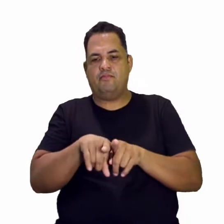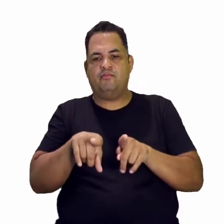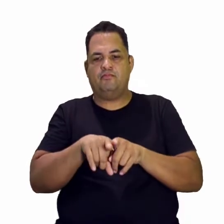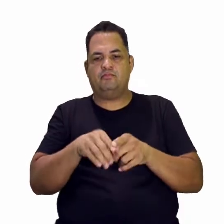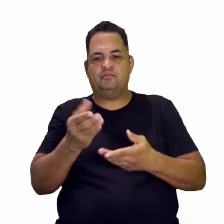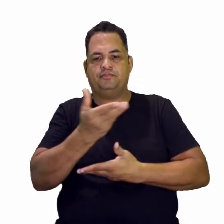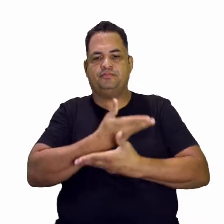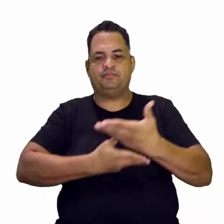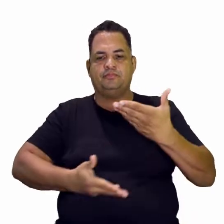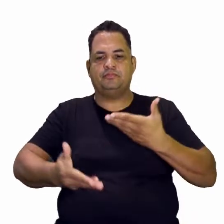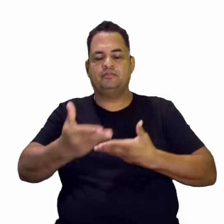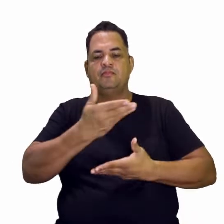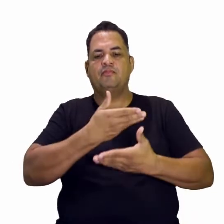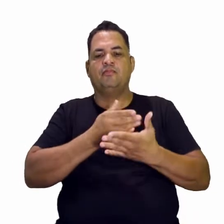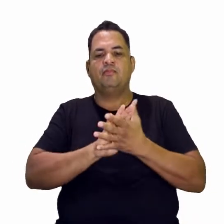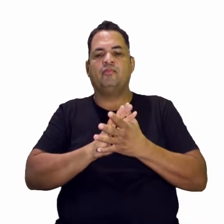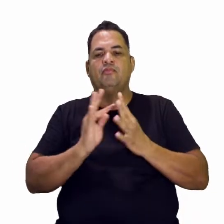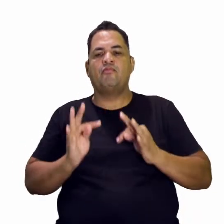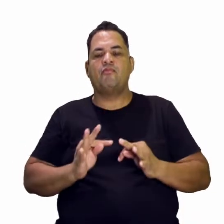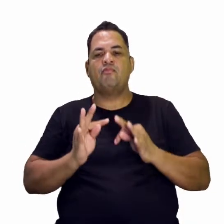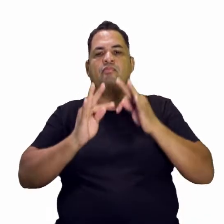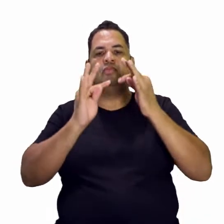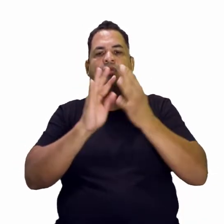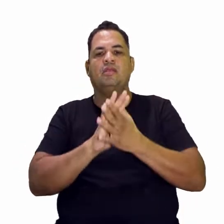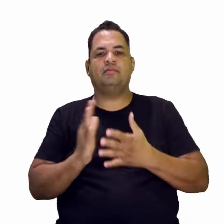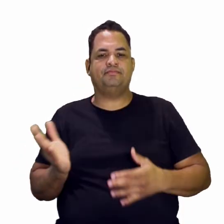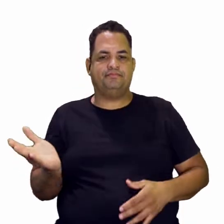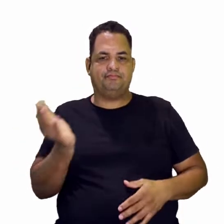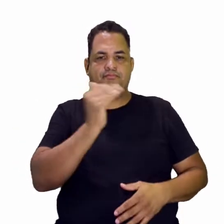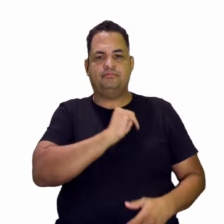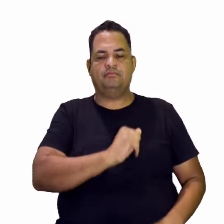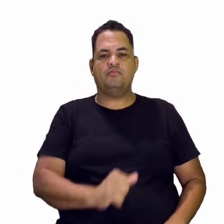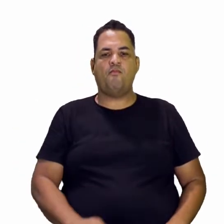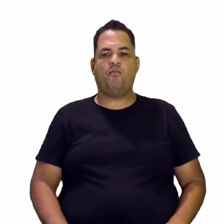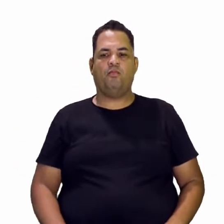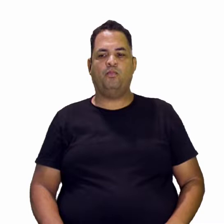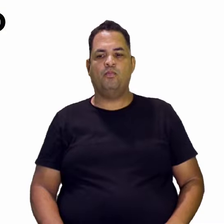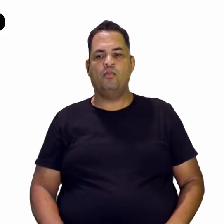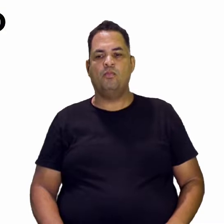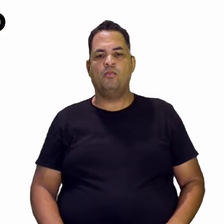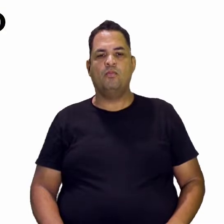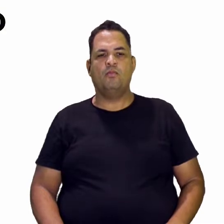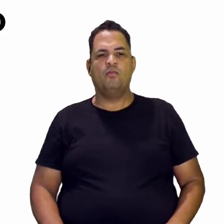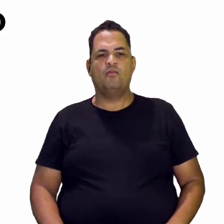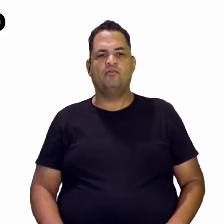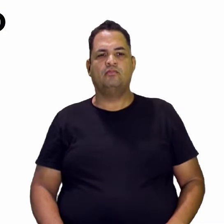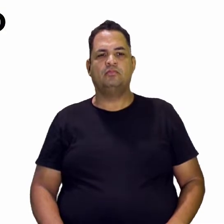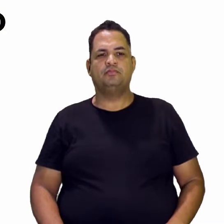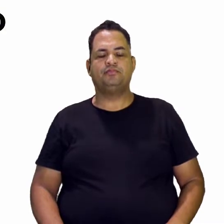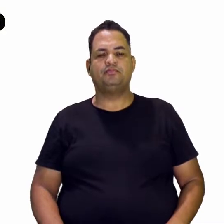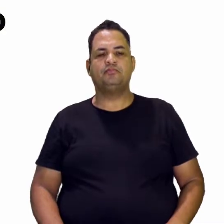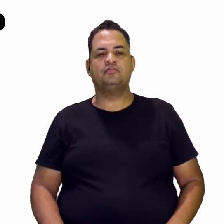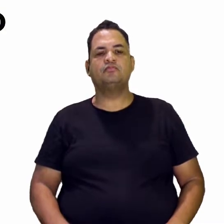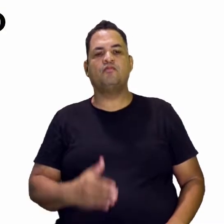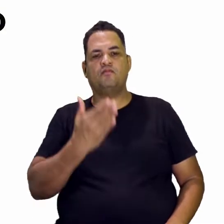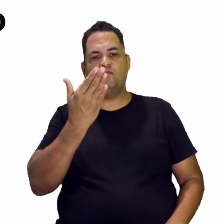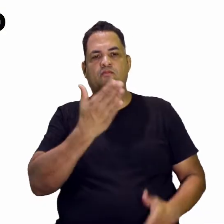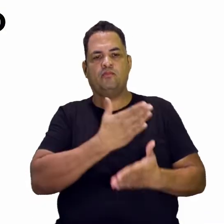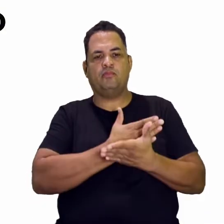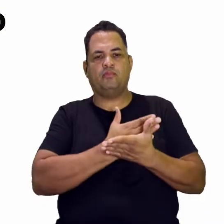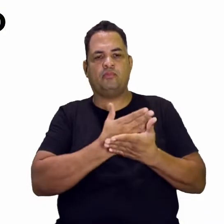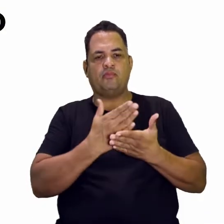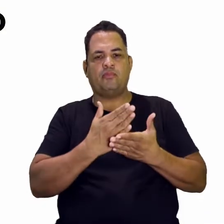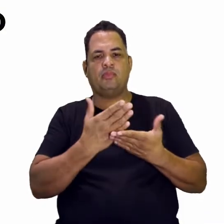aqui, mediação tecnológica. Vamos embora? Olha lá. Então, tudo isso começa